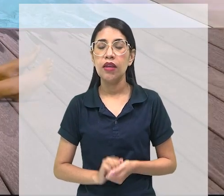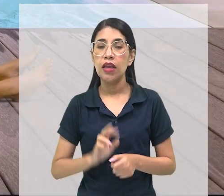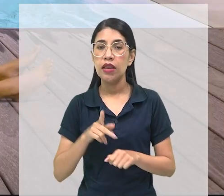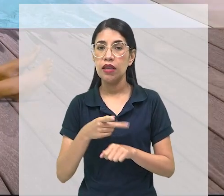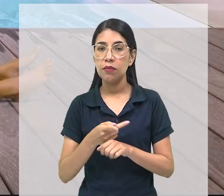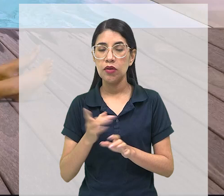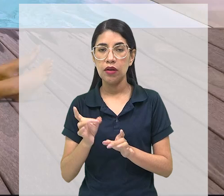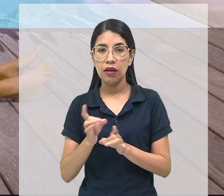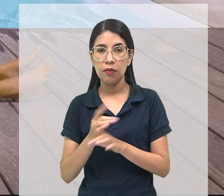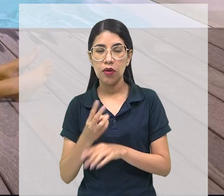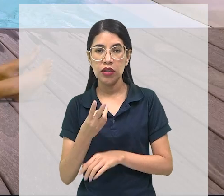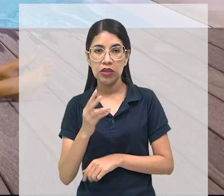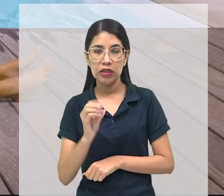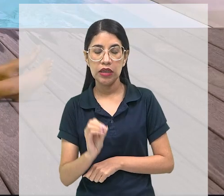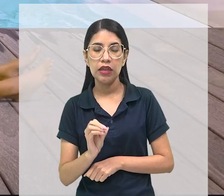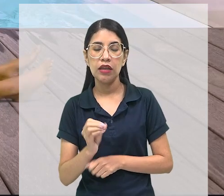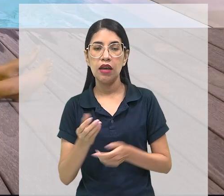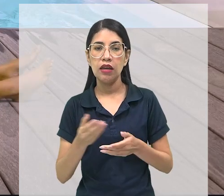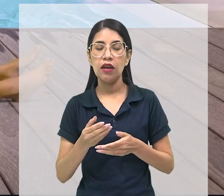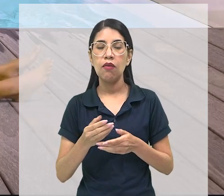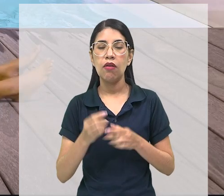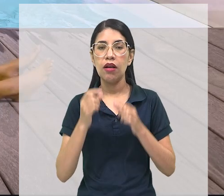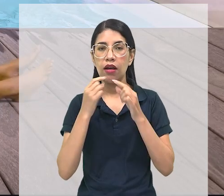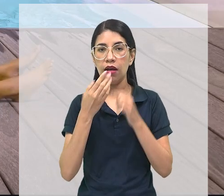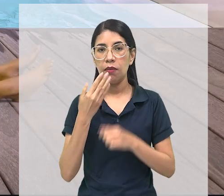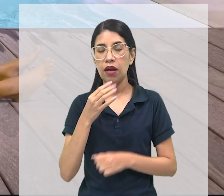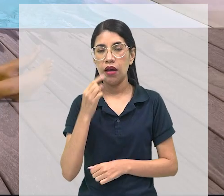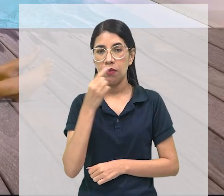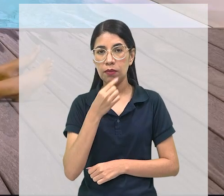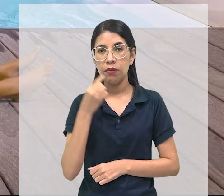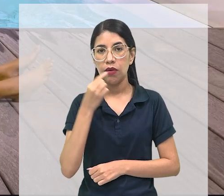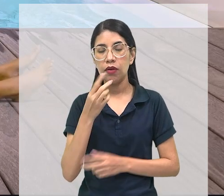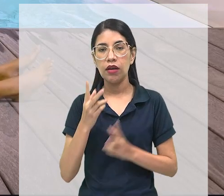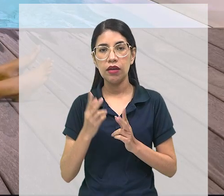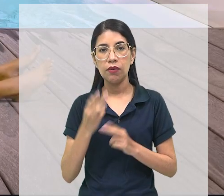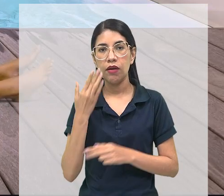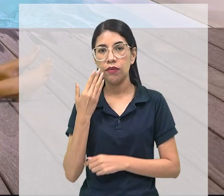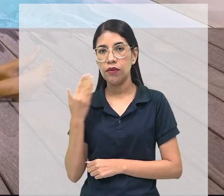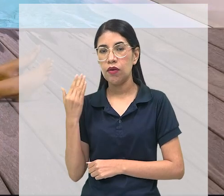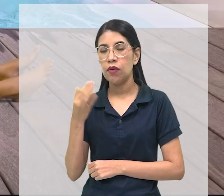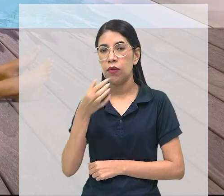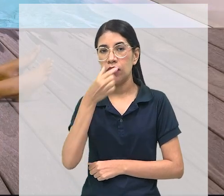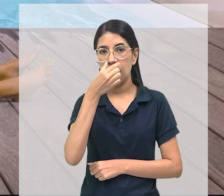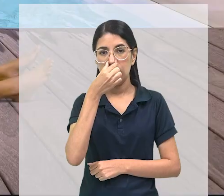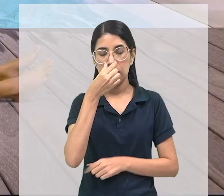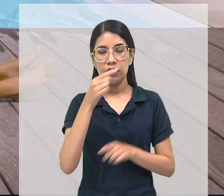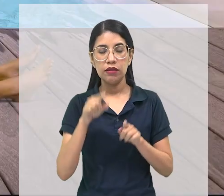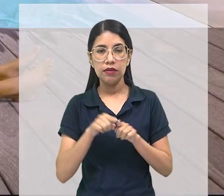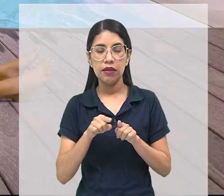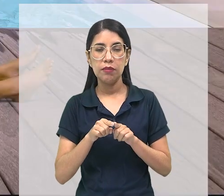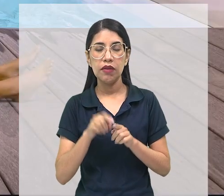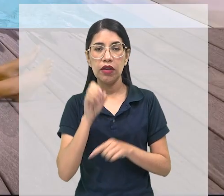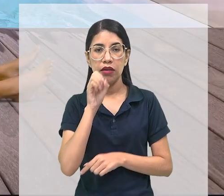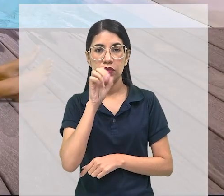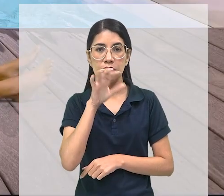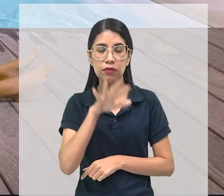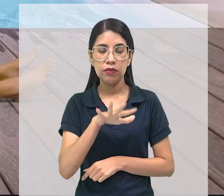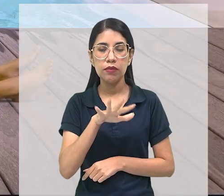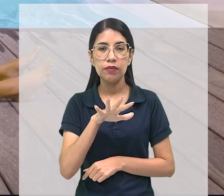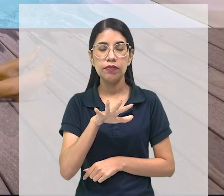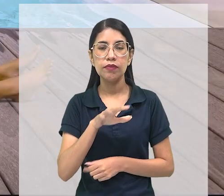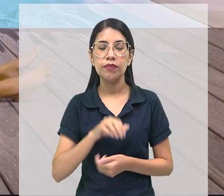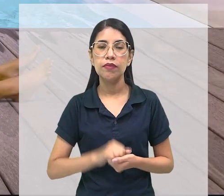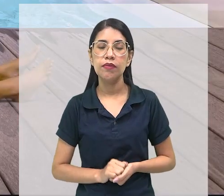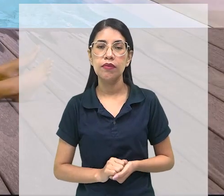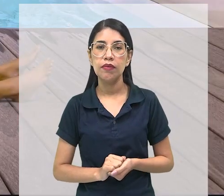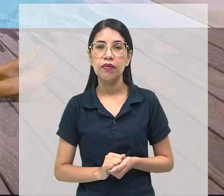depois você vai abrir a boca da vítima, tapar o nariz e vai respirar. Você vai soltar o